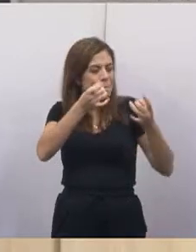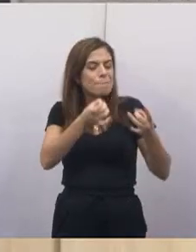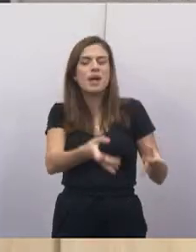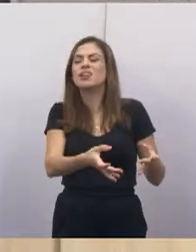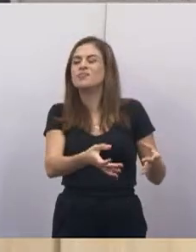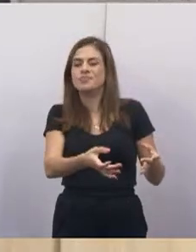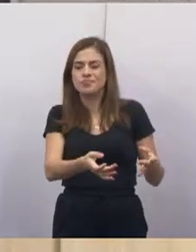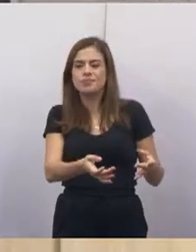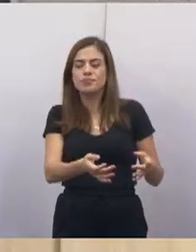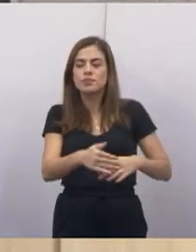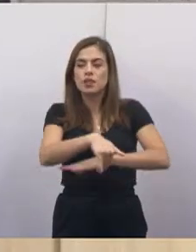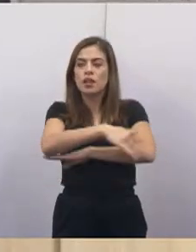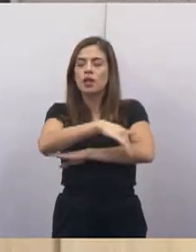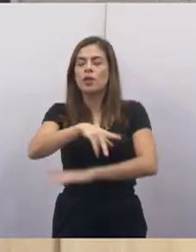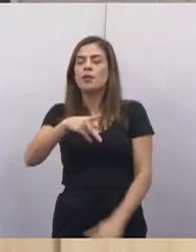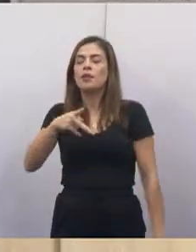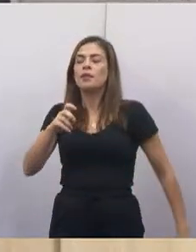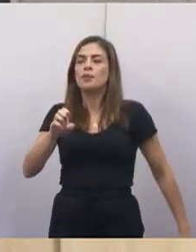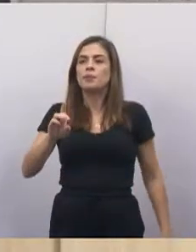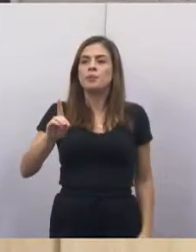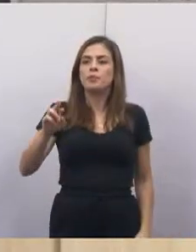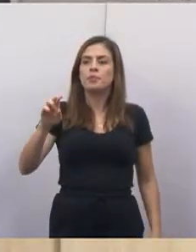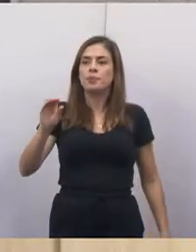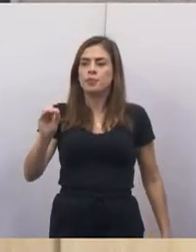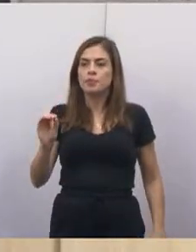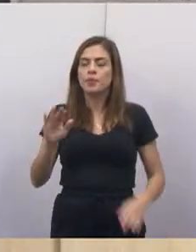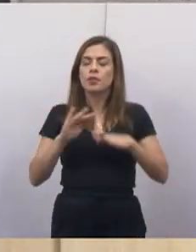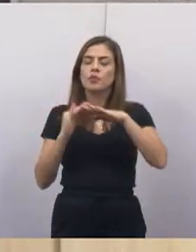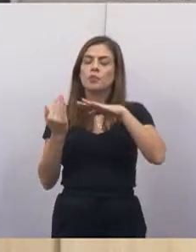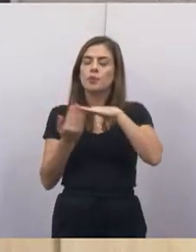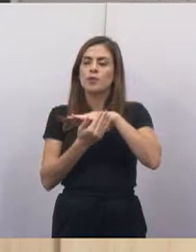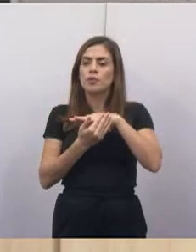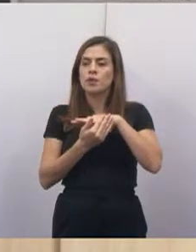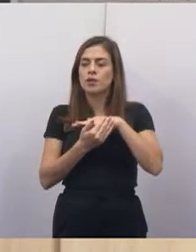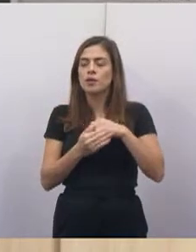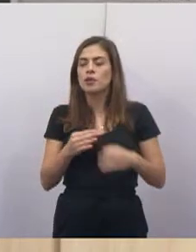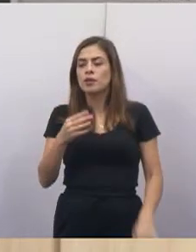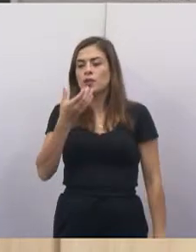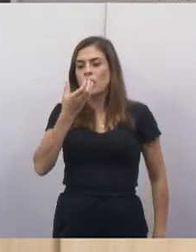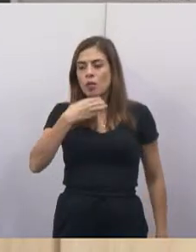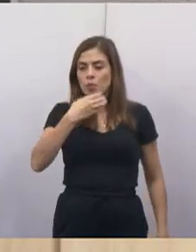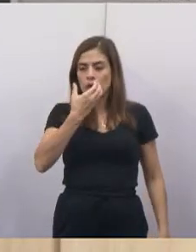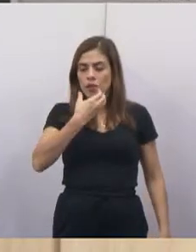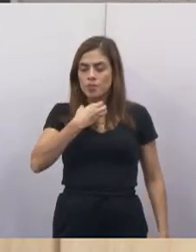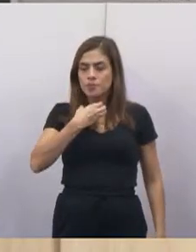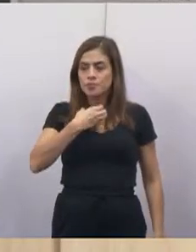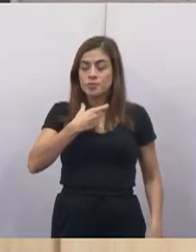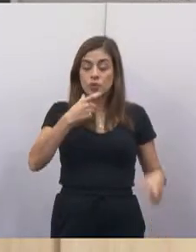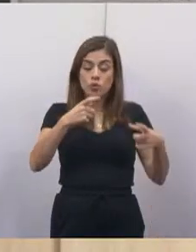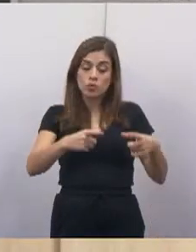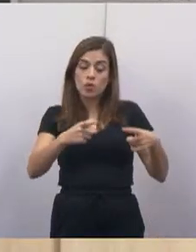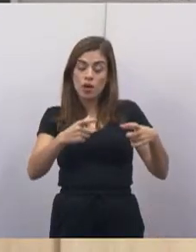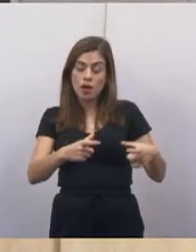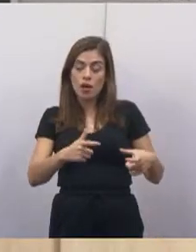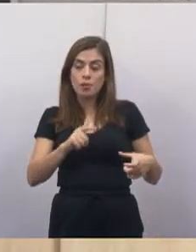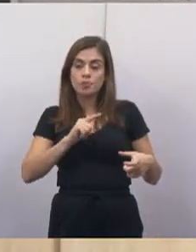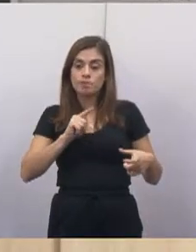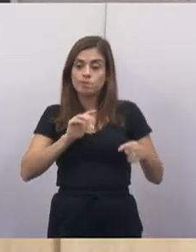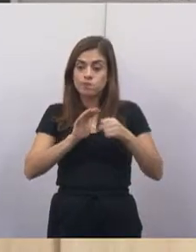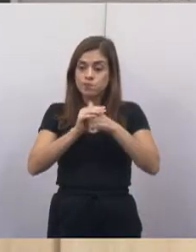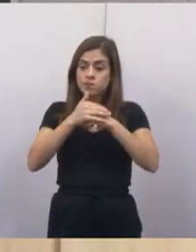Pedro Gonçalves, Jardim Paraíso. 2. O local mencionado é considerado área de